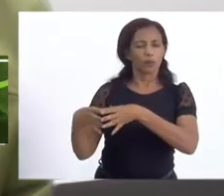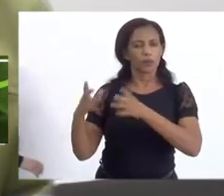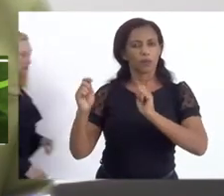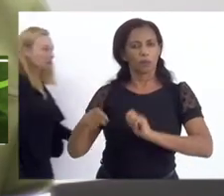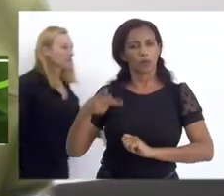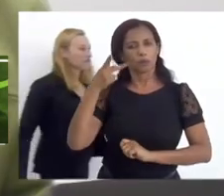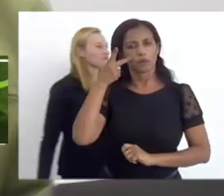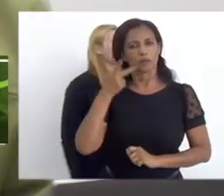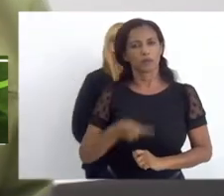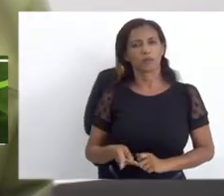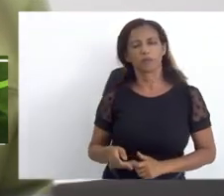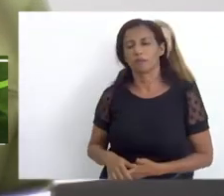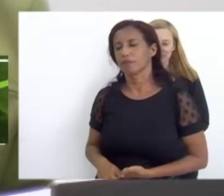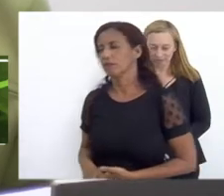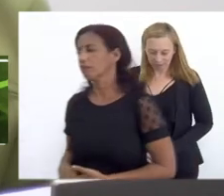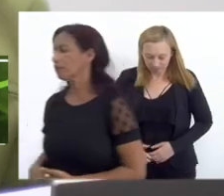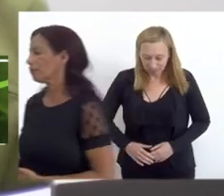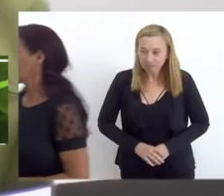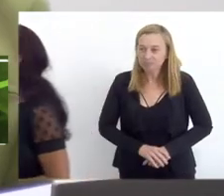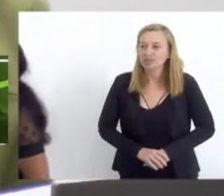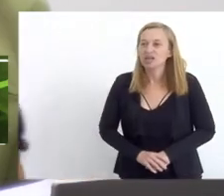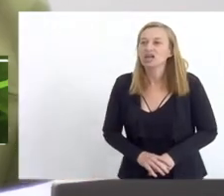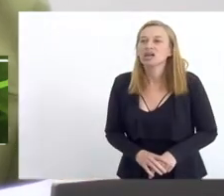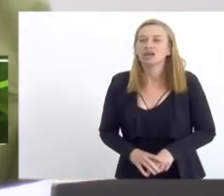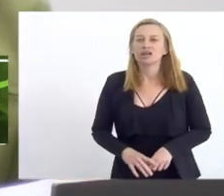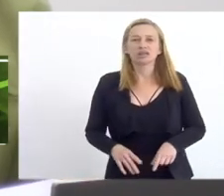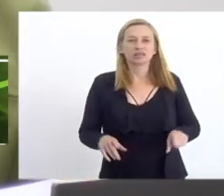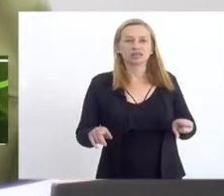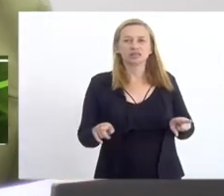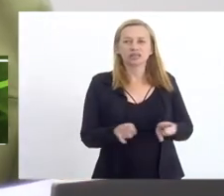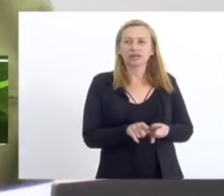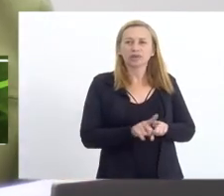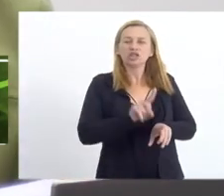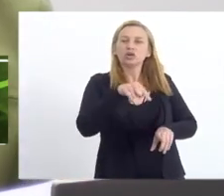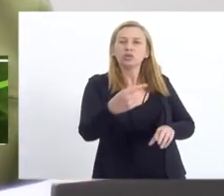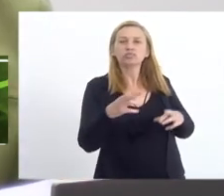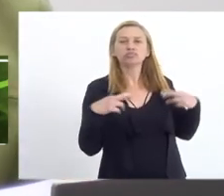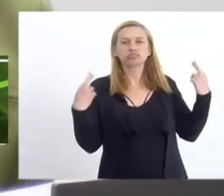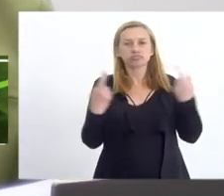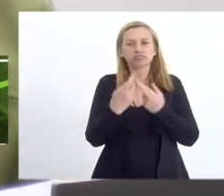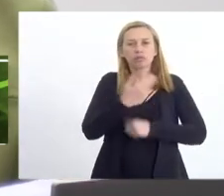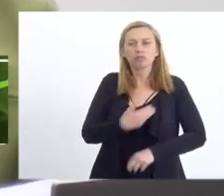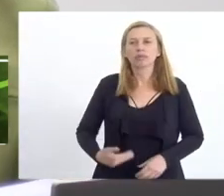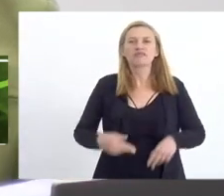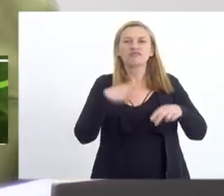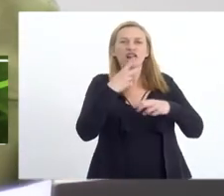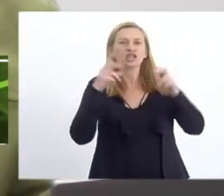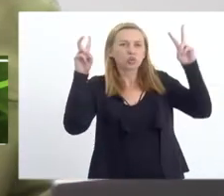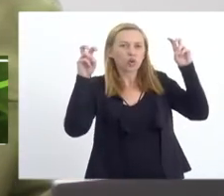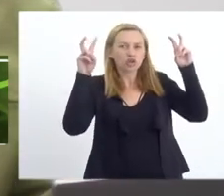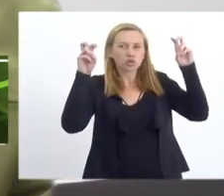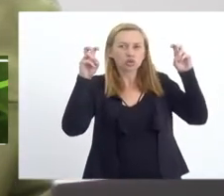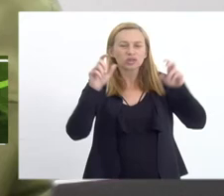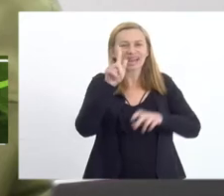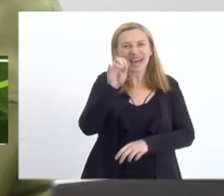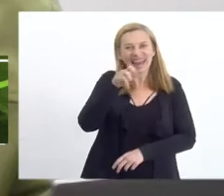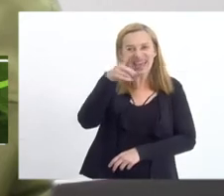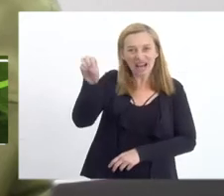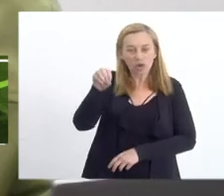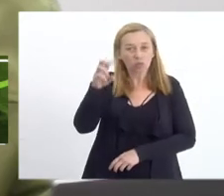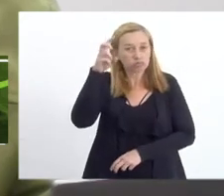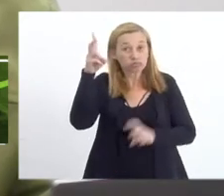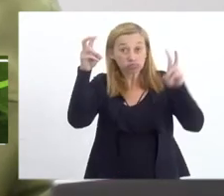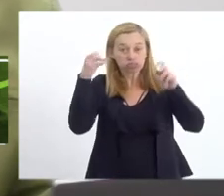indo visitar. Também vamos deliberar uma próxima audiência pública para tratar sobre o assunto Galeão, esse tema